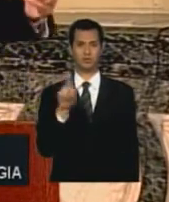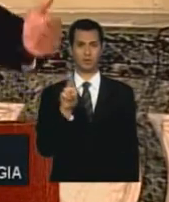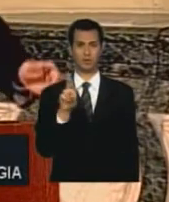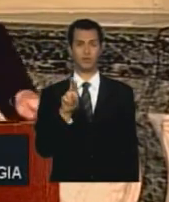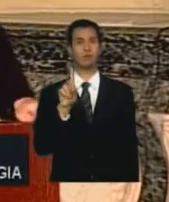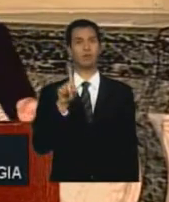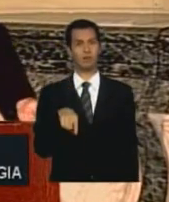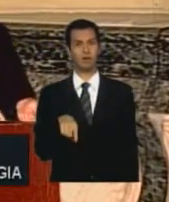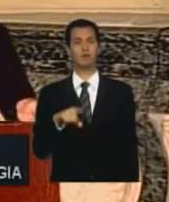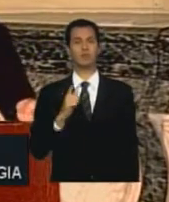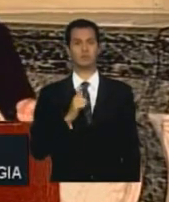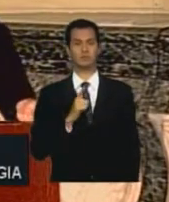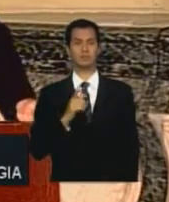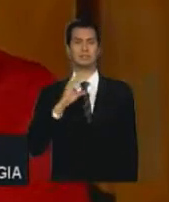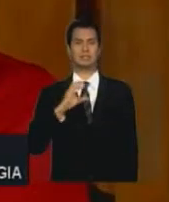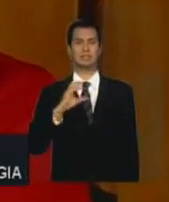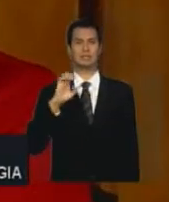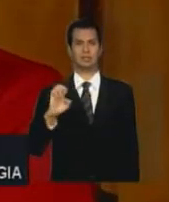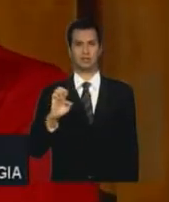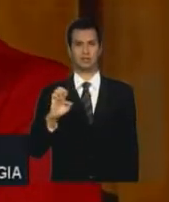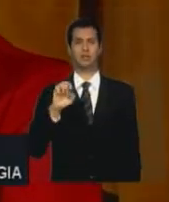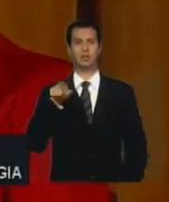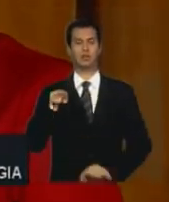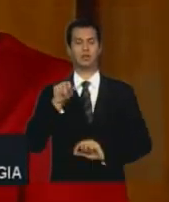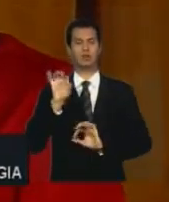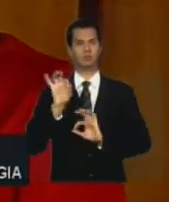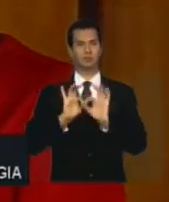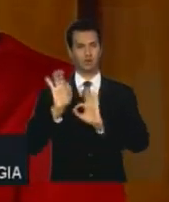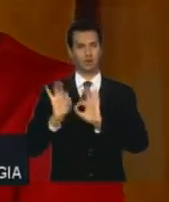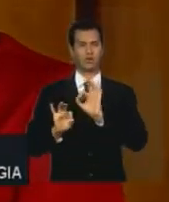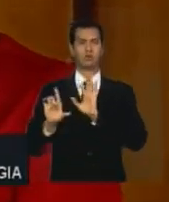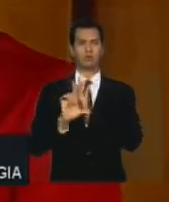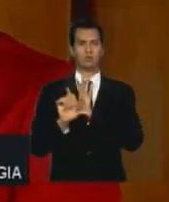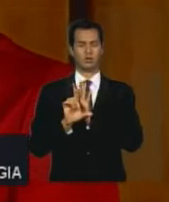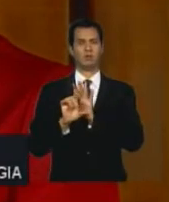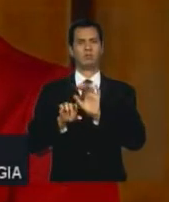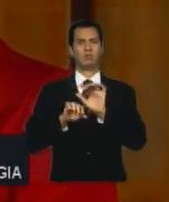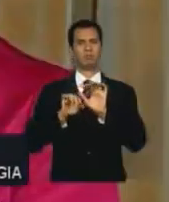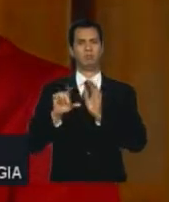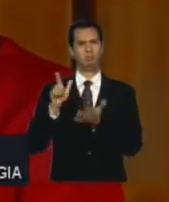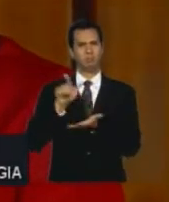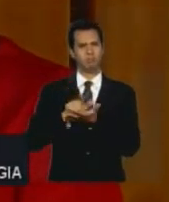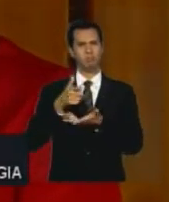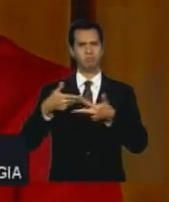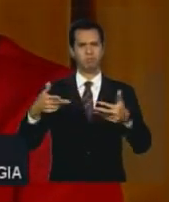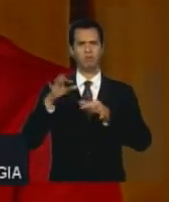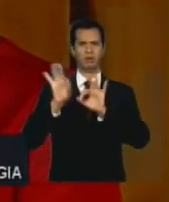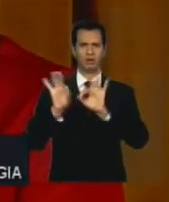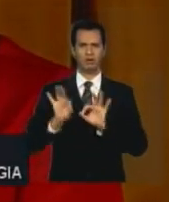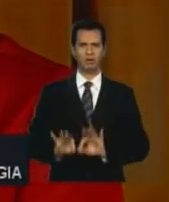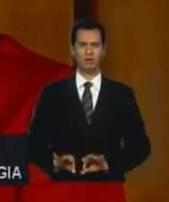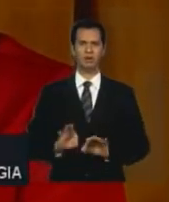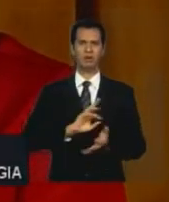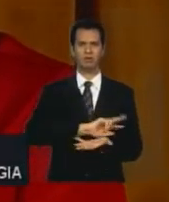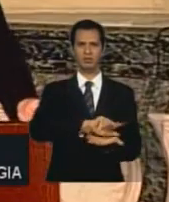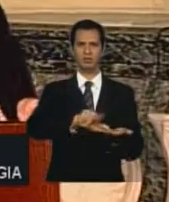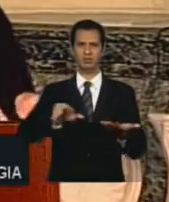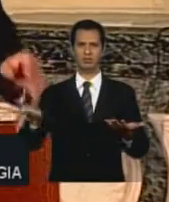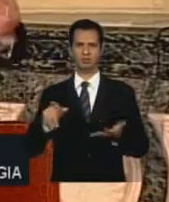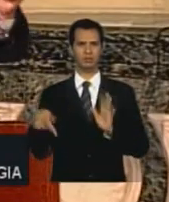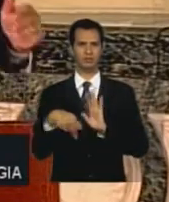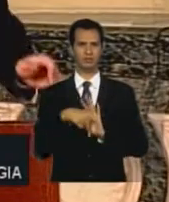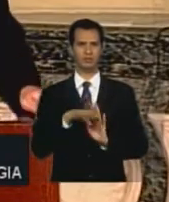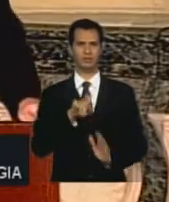para regularizar a CE, 700 milhões de reais são usados para regularizar a CE junto aos diversos órgãos do